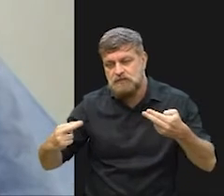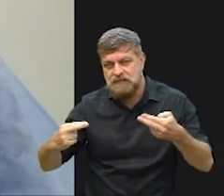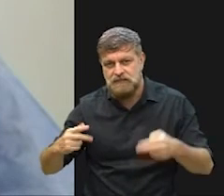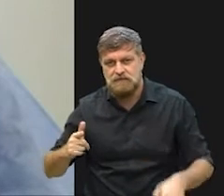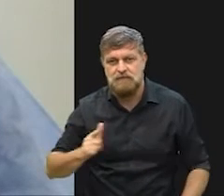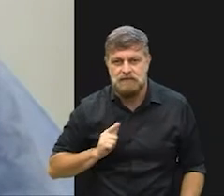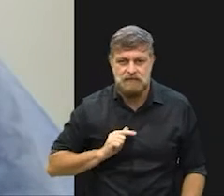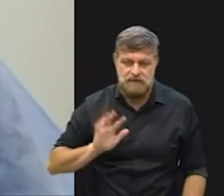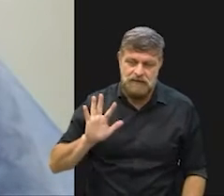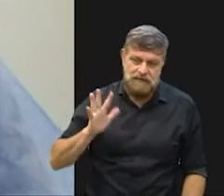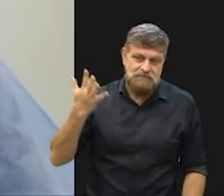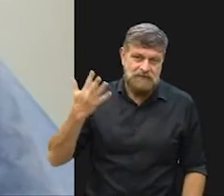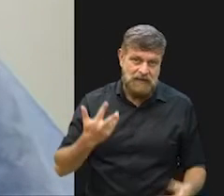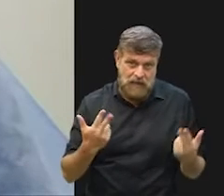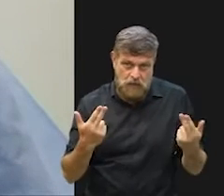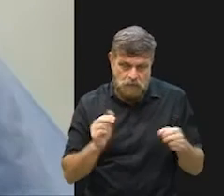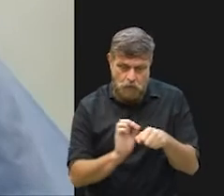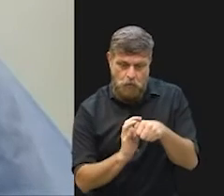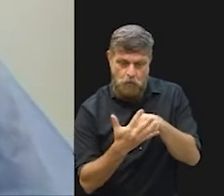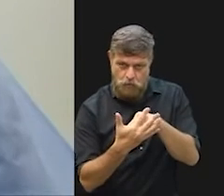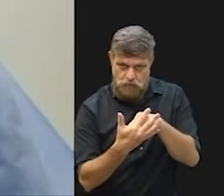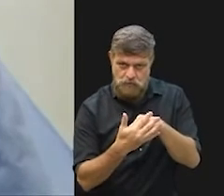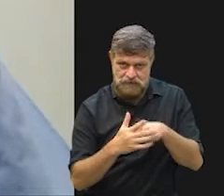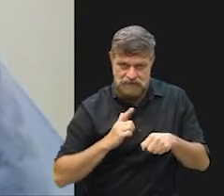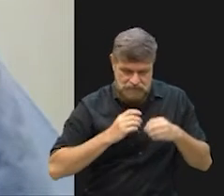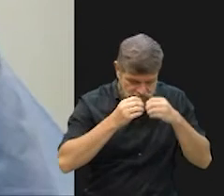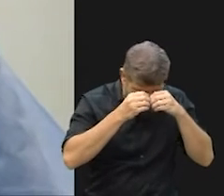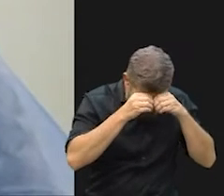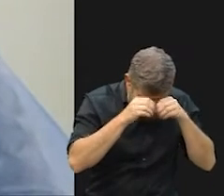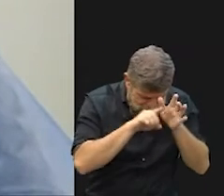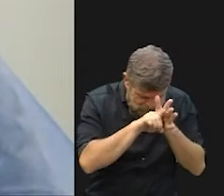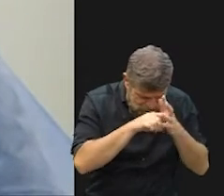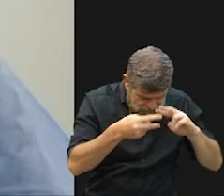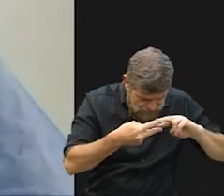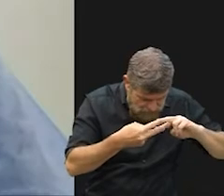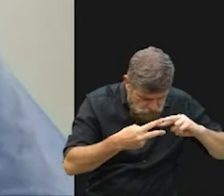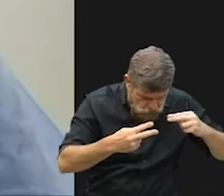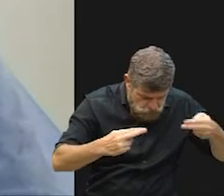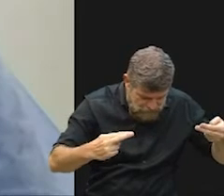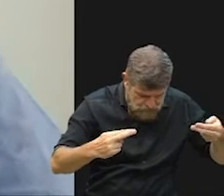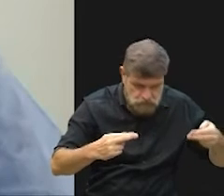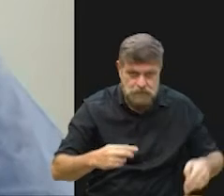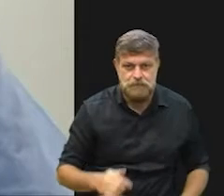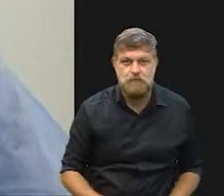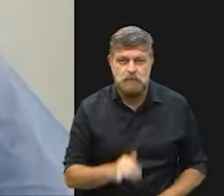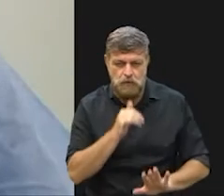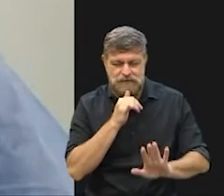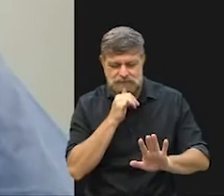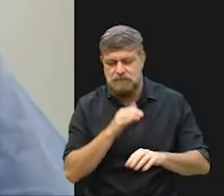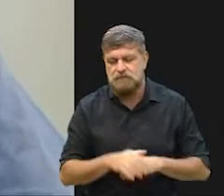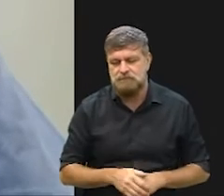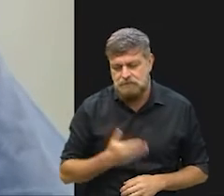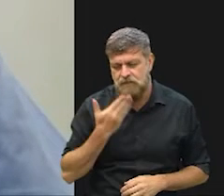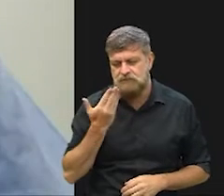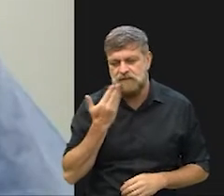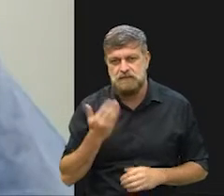o que está se fazendo hoje para o coronavírus. Mas a gente quer... vou dar um